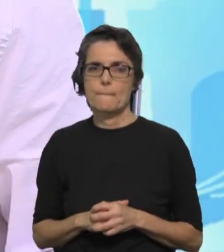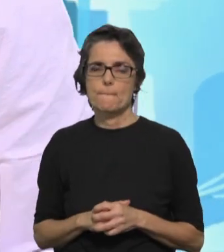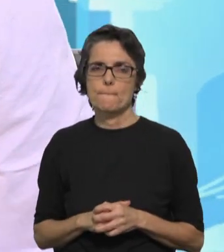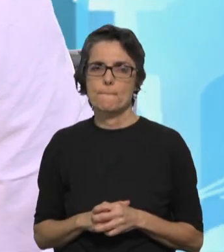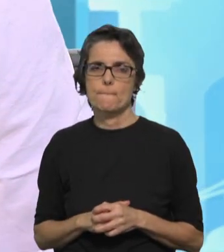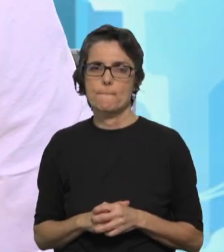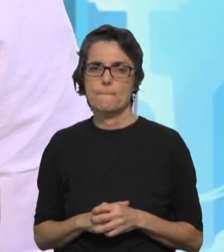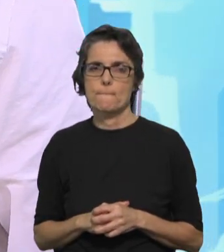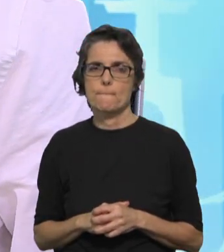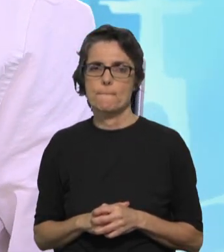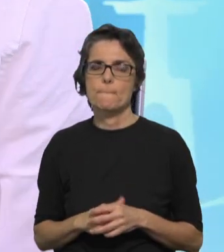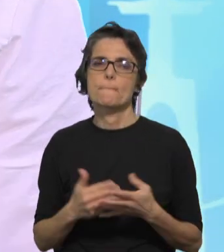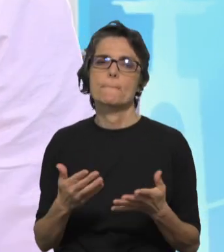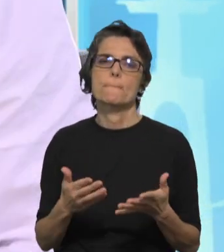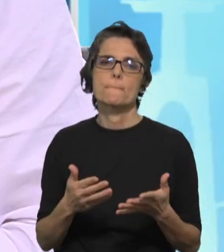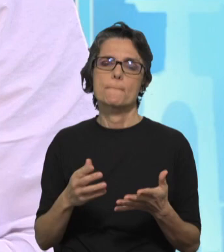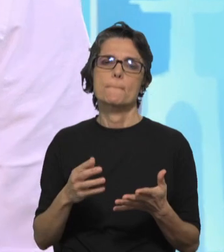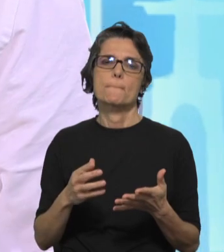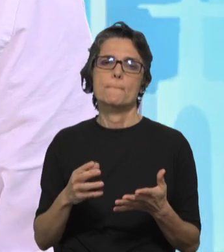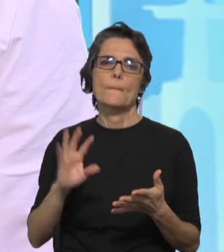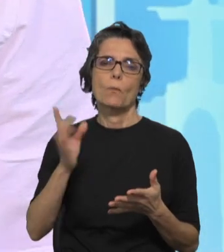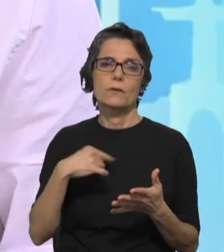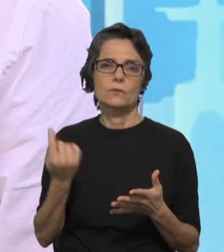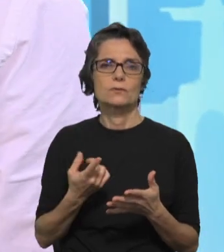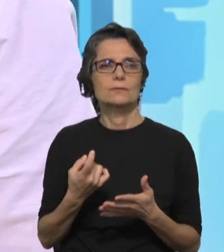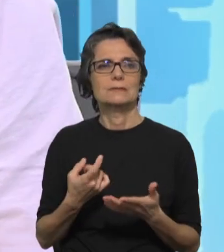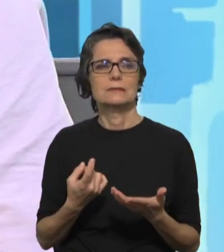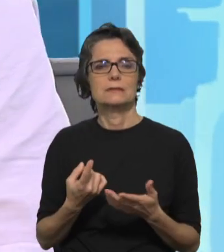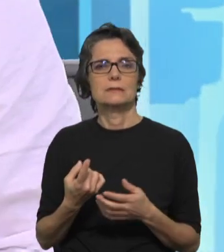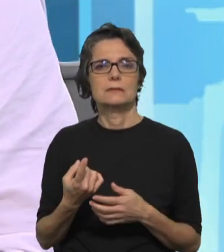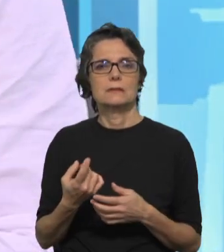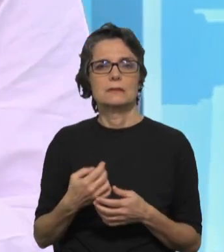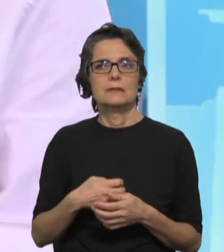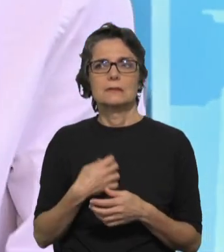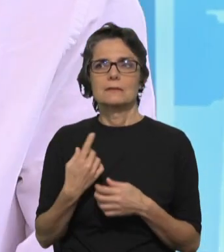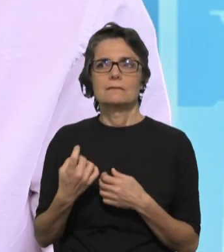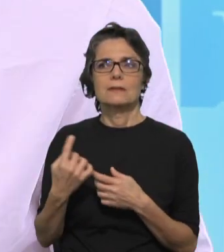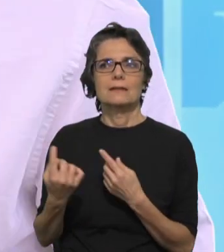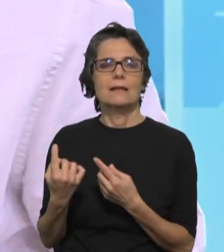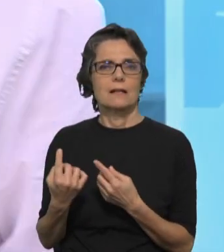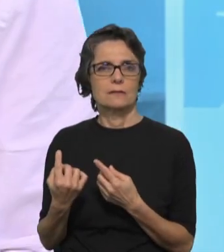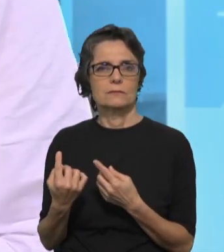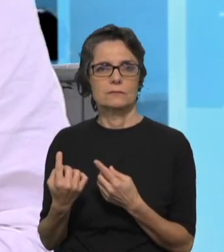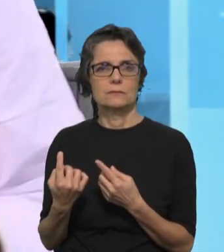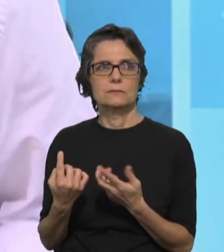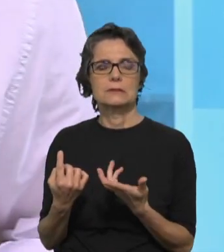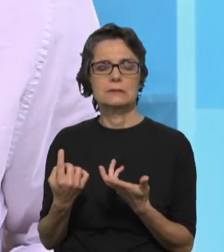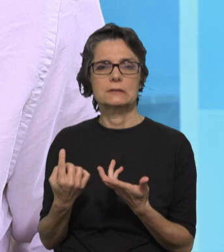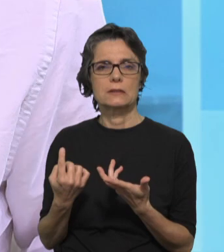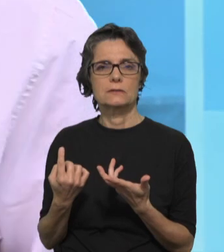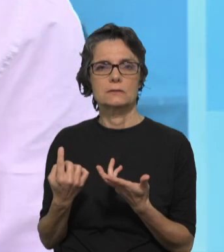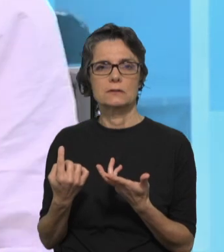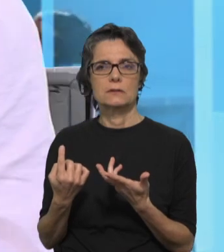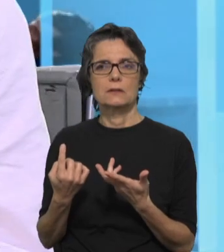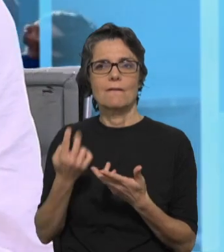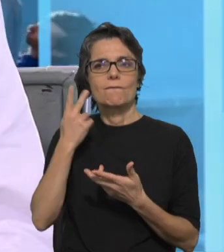mais se calhar tangível quando nós temos falta de alguma coisa sem termos essa falta, não é? Ou seja, darmos valor, neste caso, à liberdade quando não a tínhamos, não é?